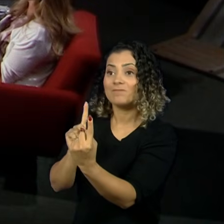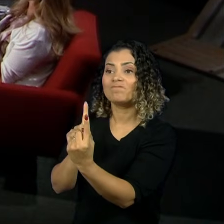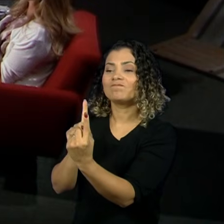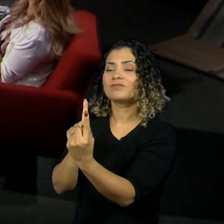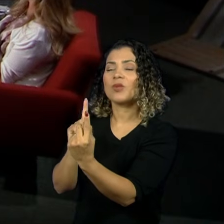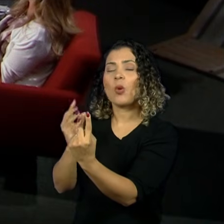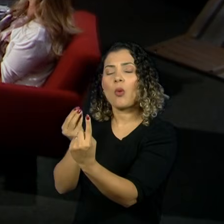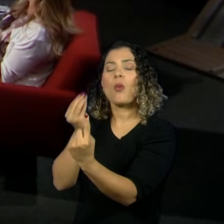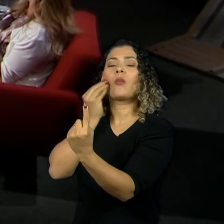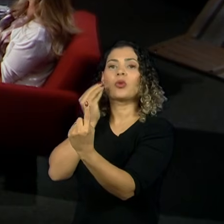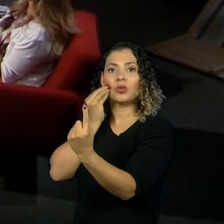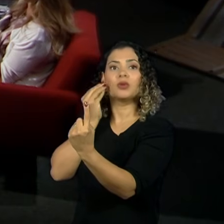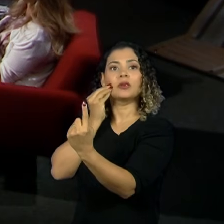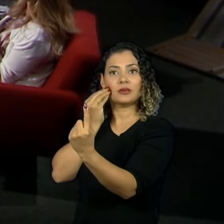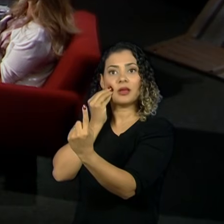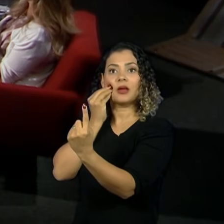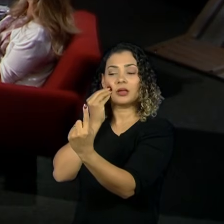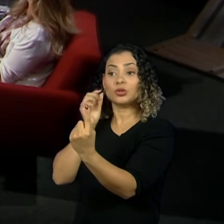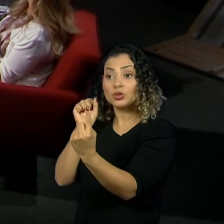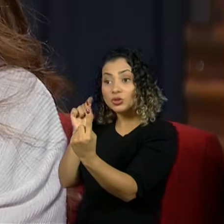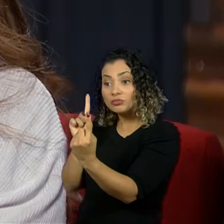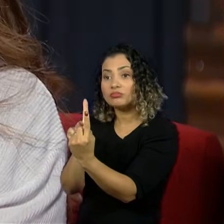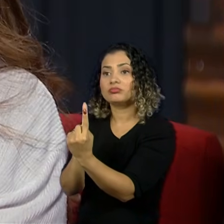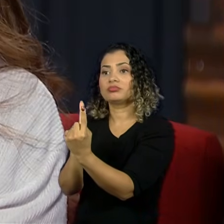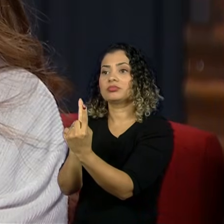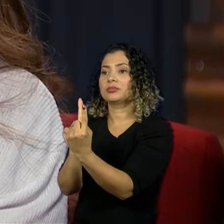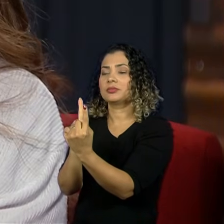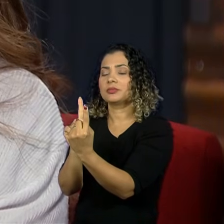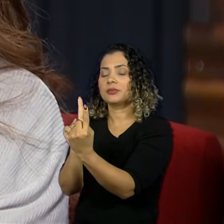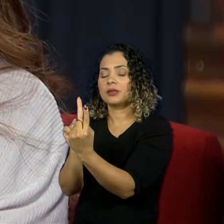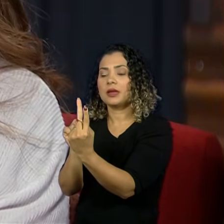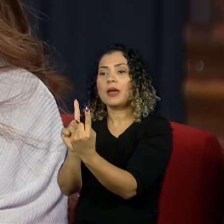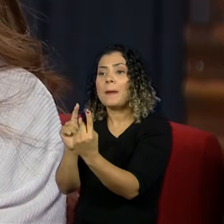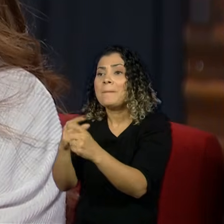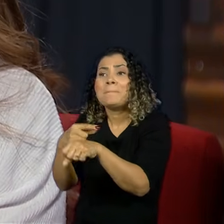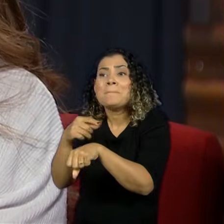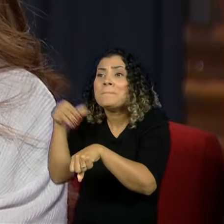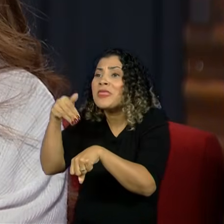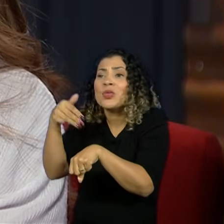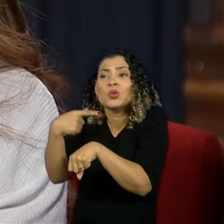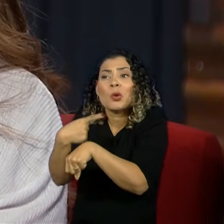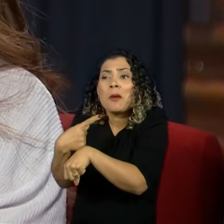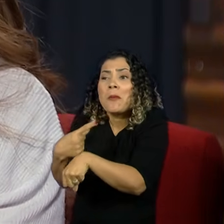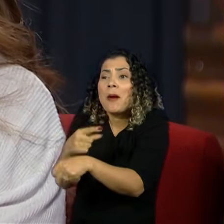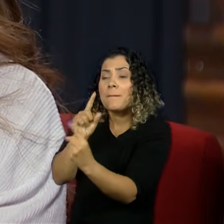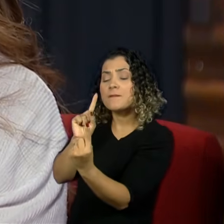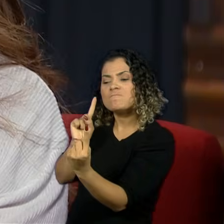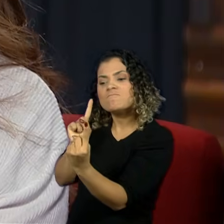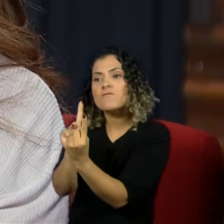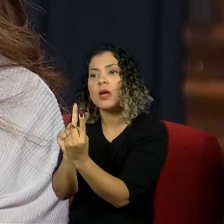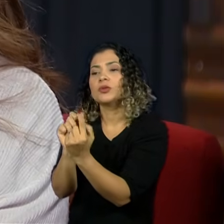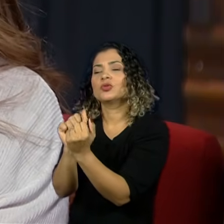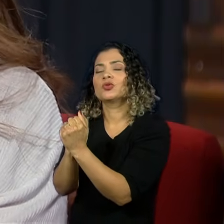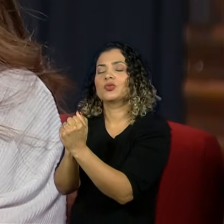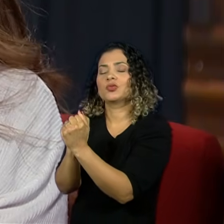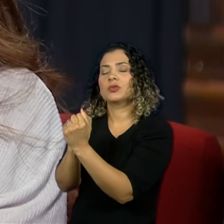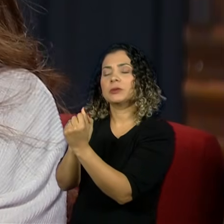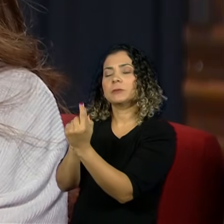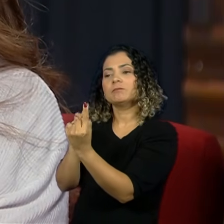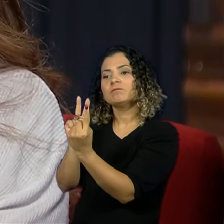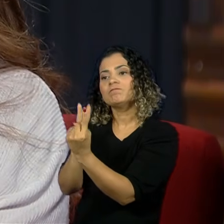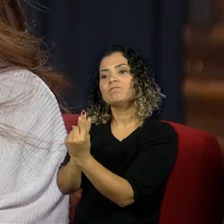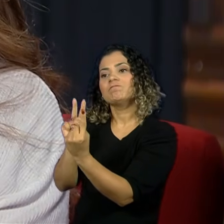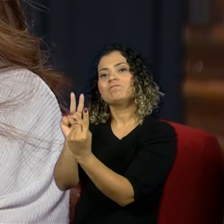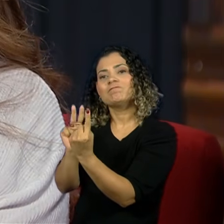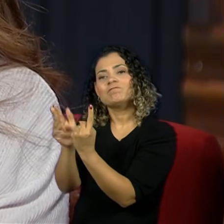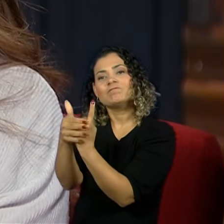ter a oportunidade de estar presente nesses últimos momentos, esses últimos suspiros que